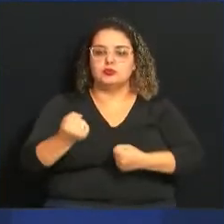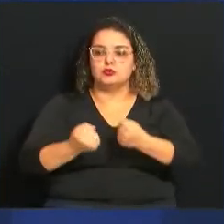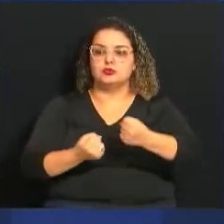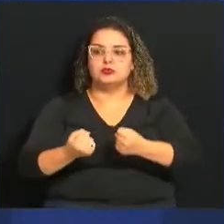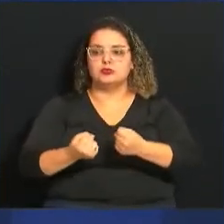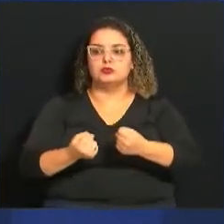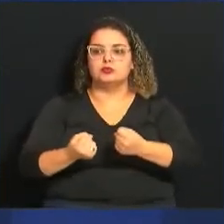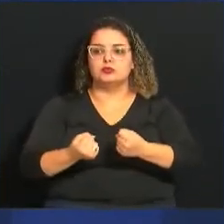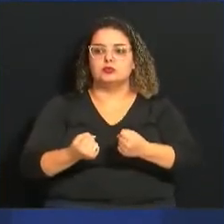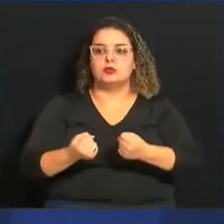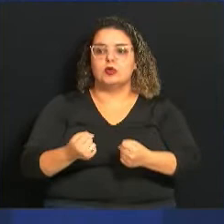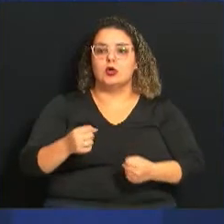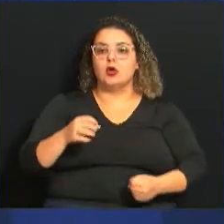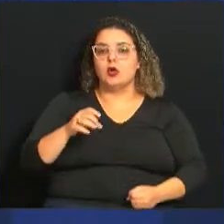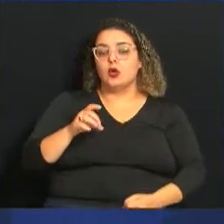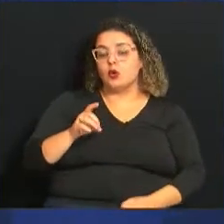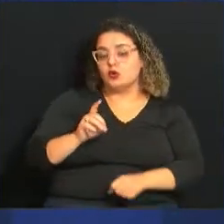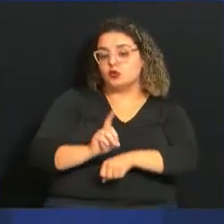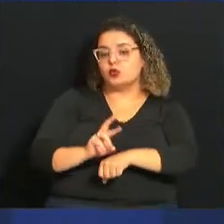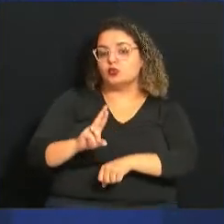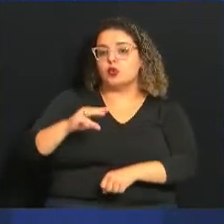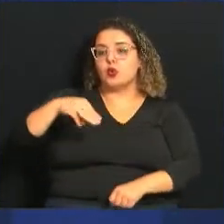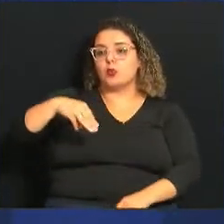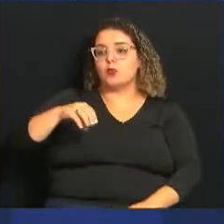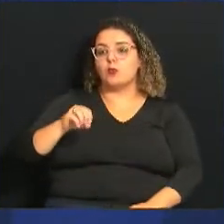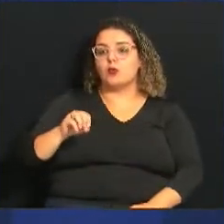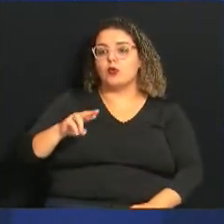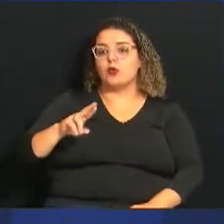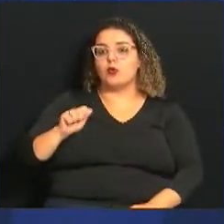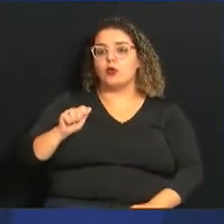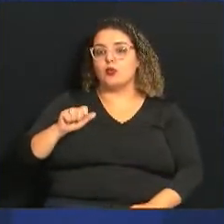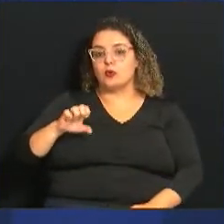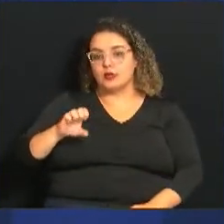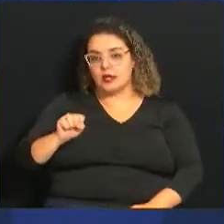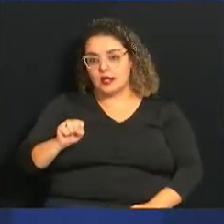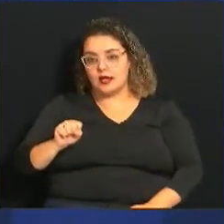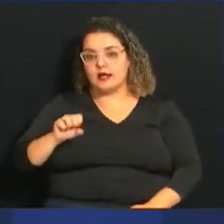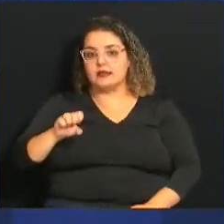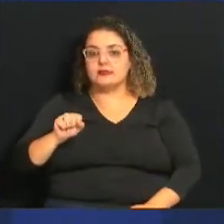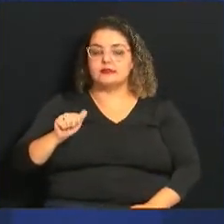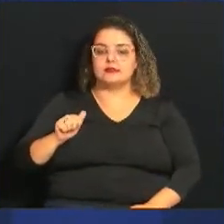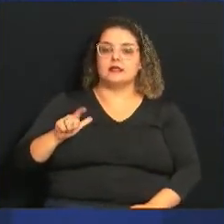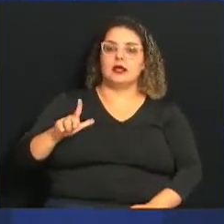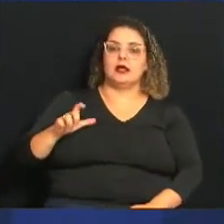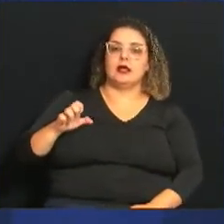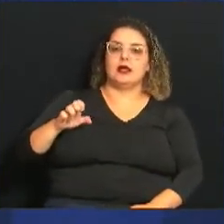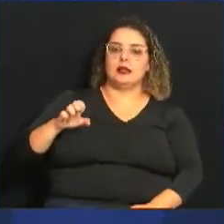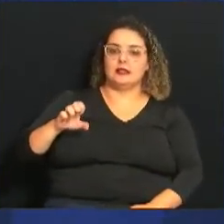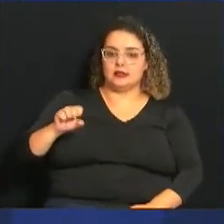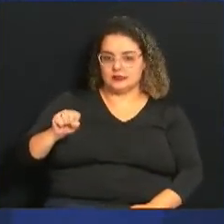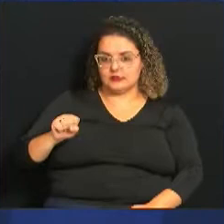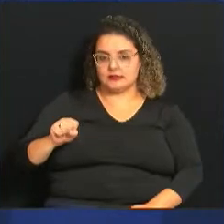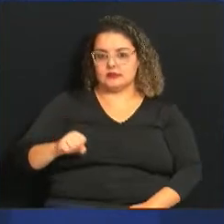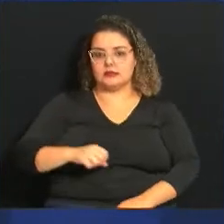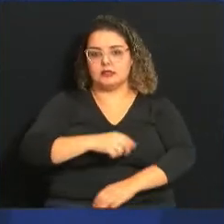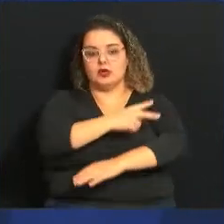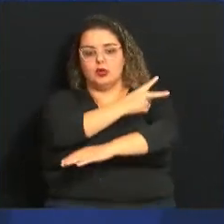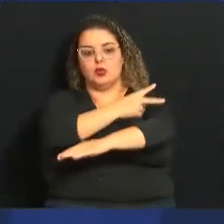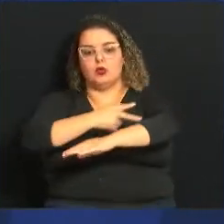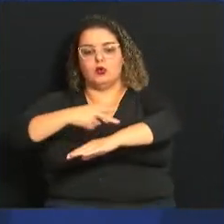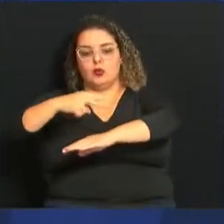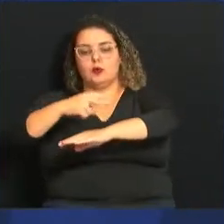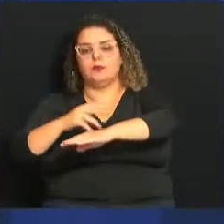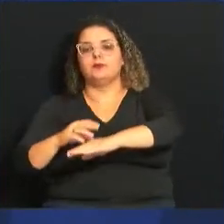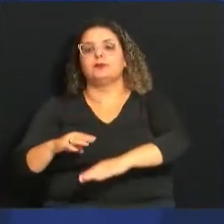Avenida Doutor Moraes Salles, no viaduto do Laurão, onde é conhecido para um serviço de recap. E aí,